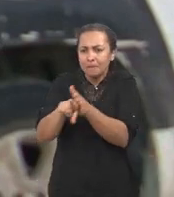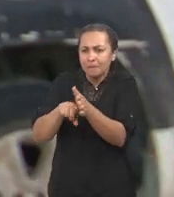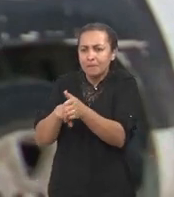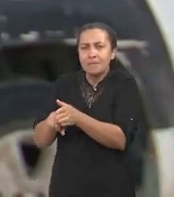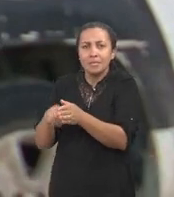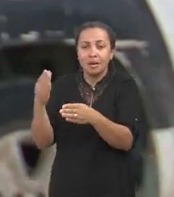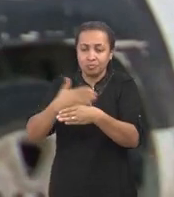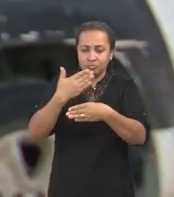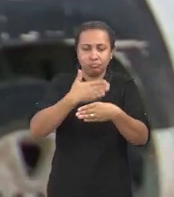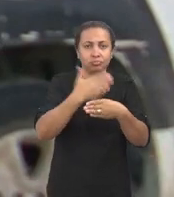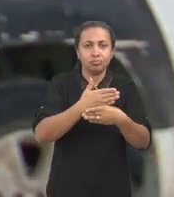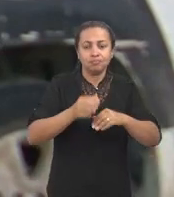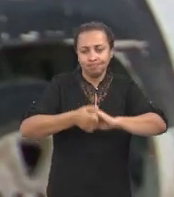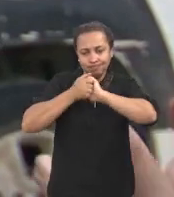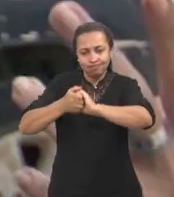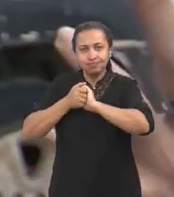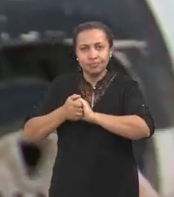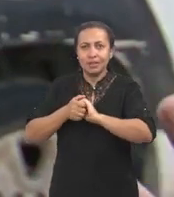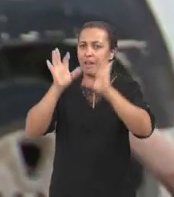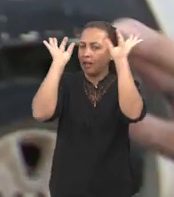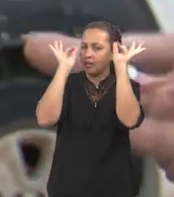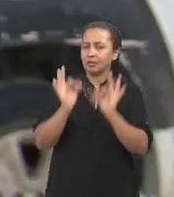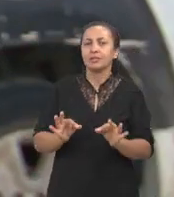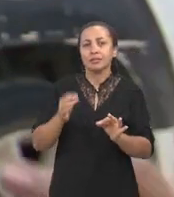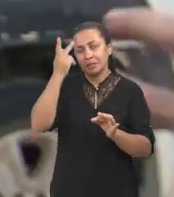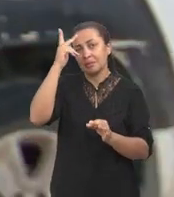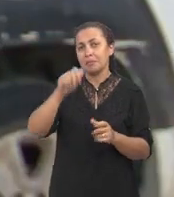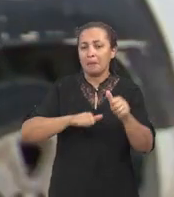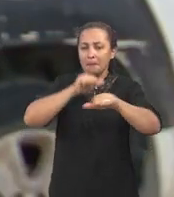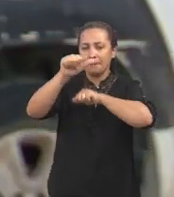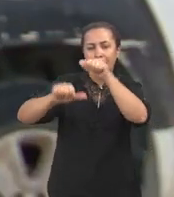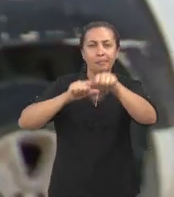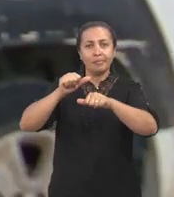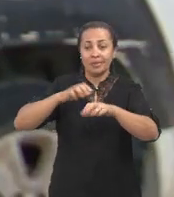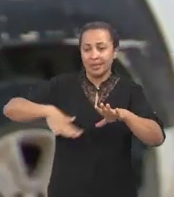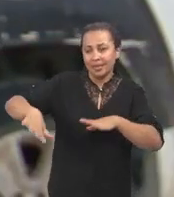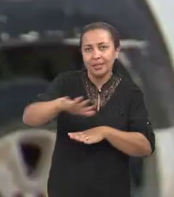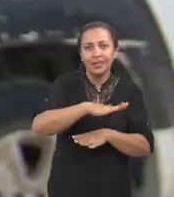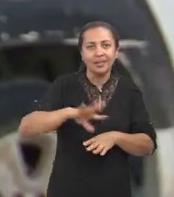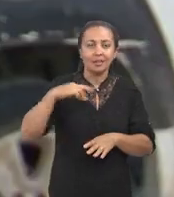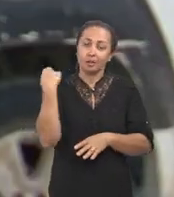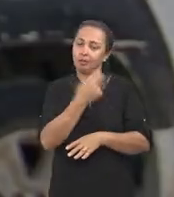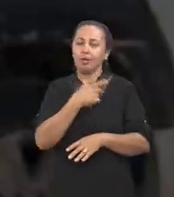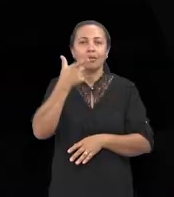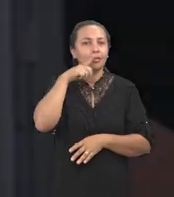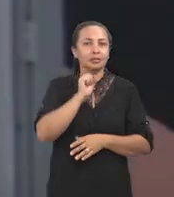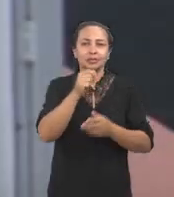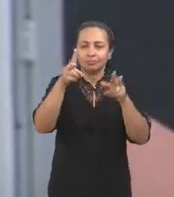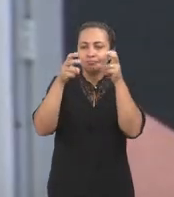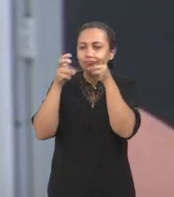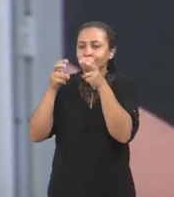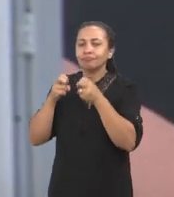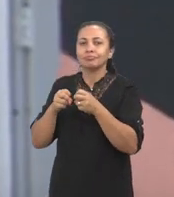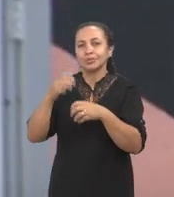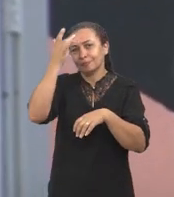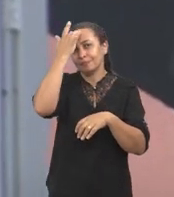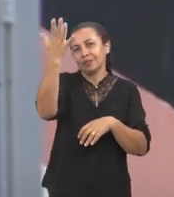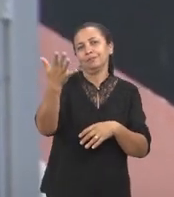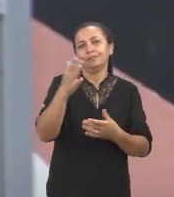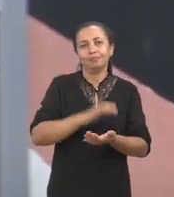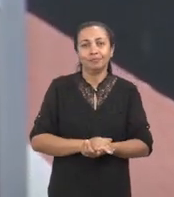constrói com parceiros estratégicos na perspectiva de mudança de cenário a gente consegue ver isso a importância